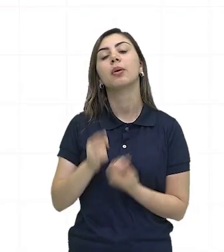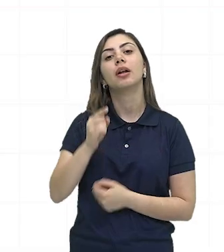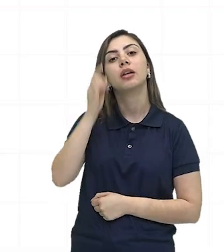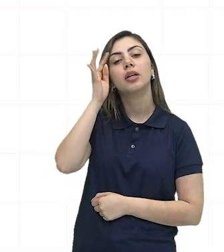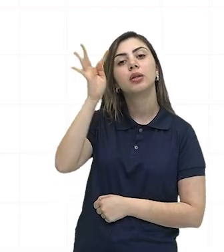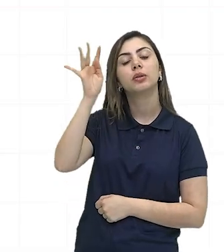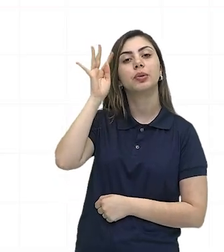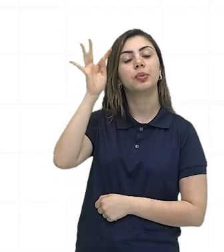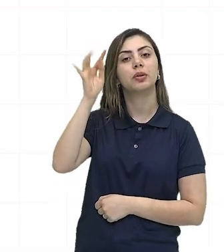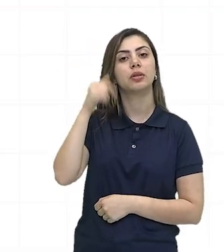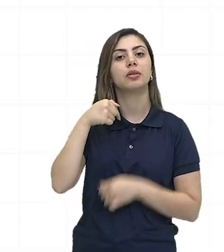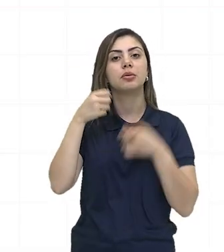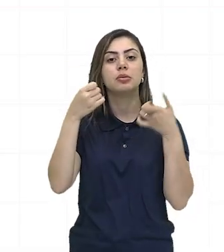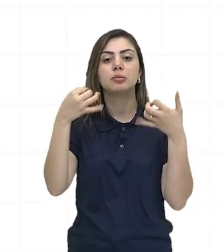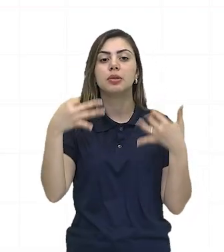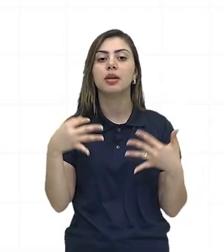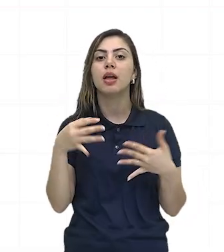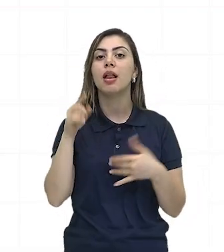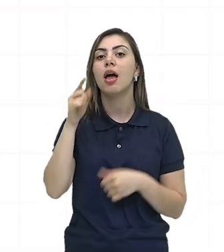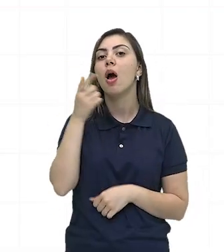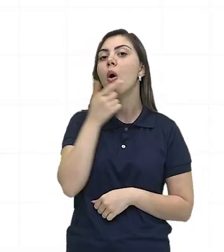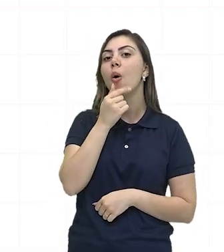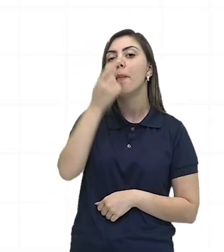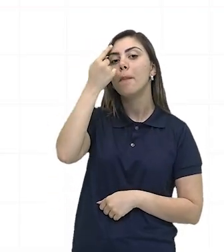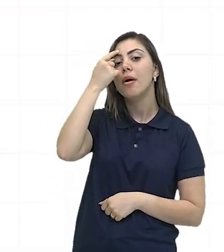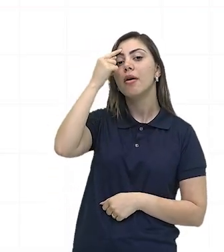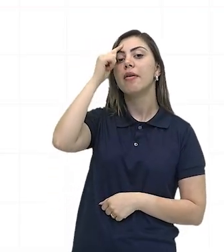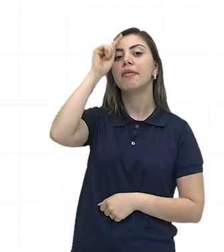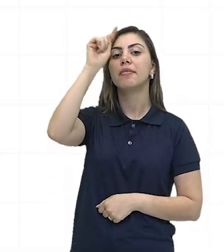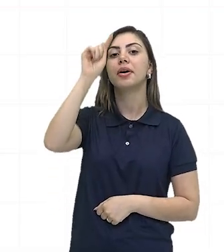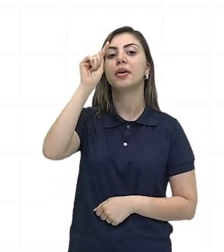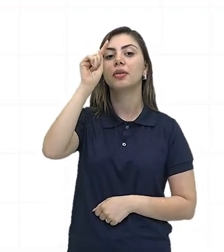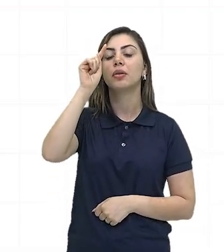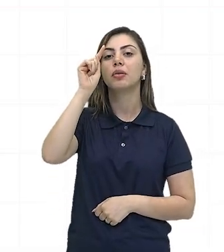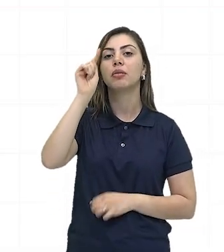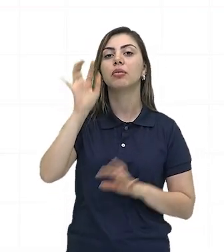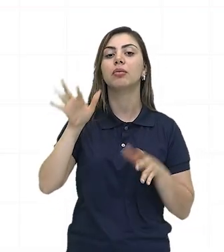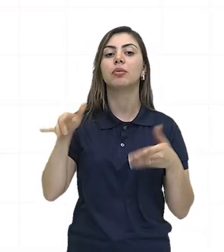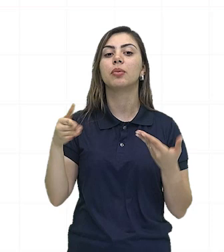ela foi desenvolvida por um